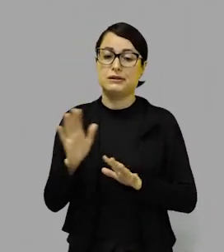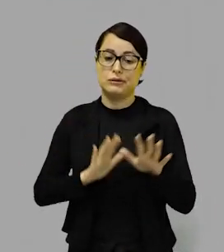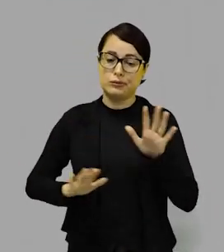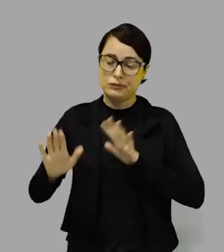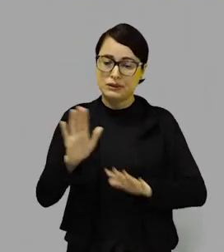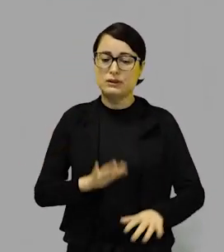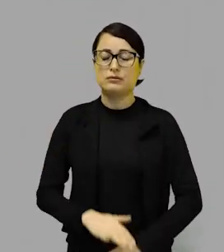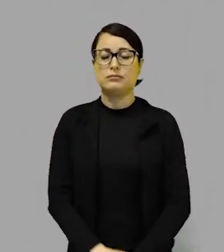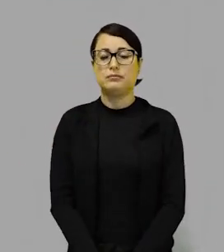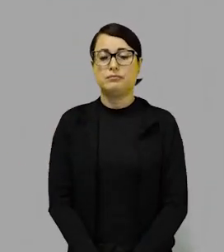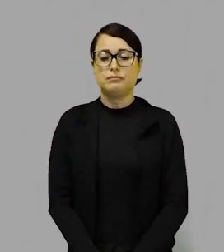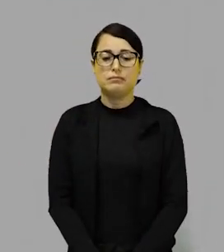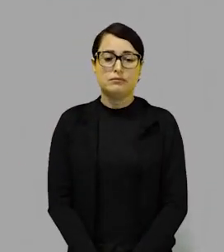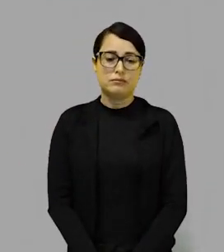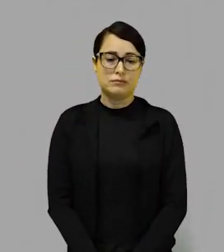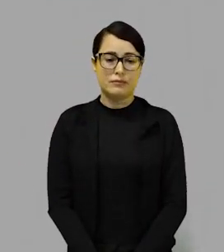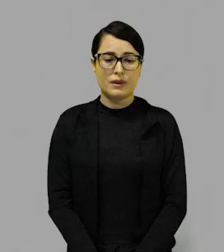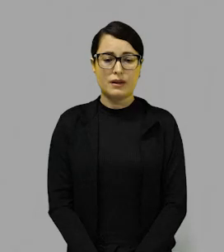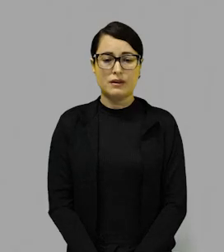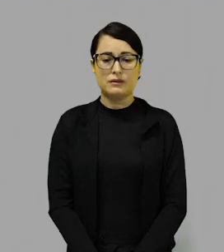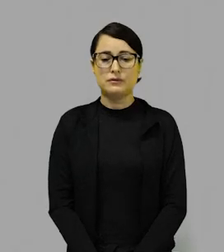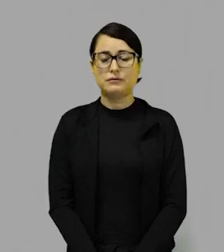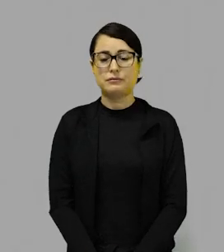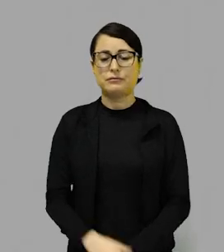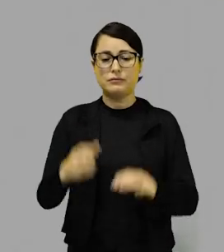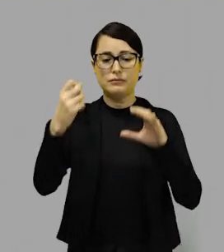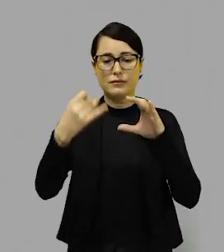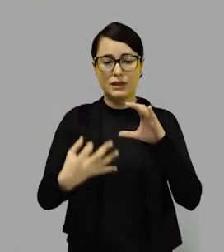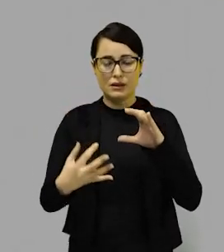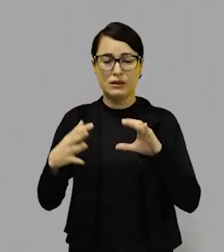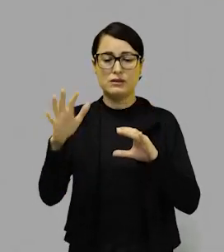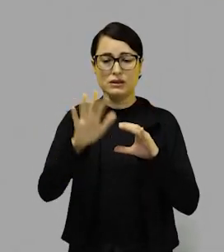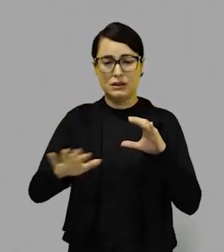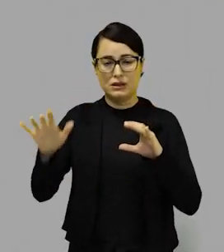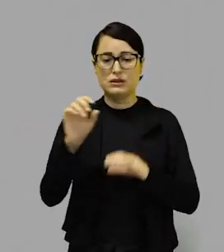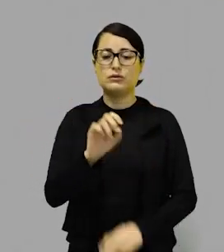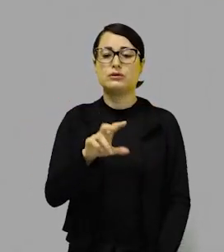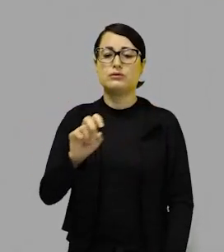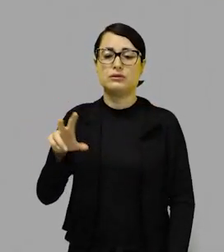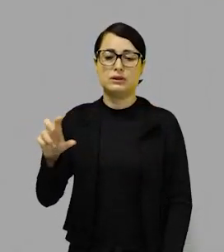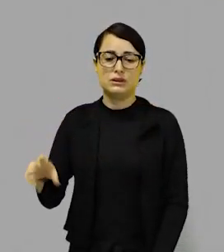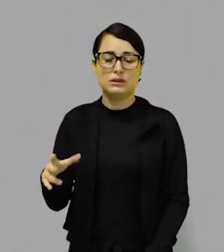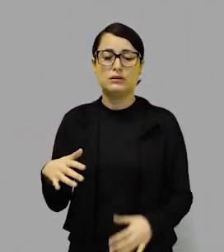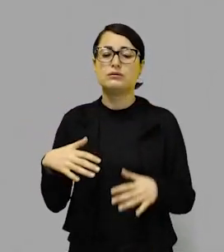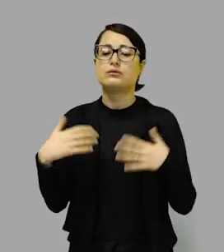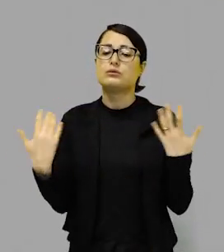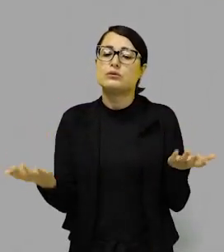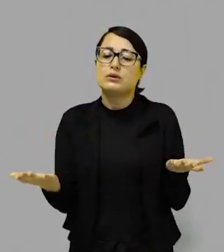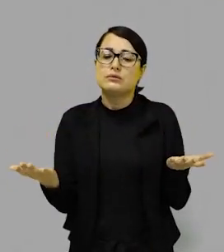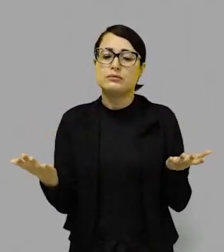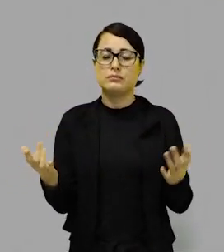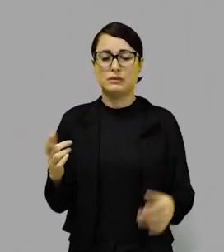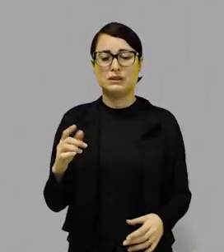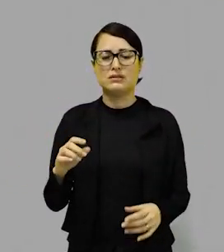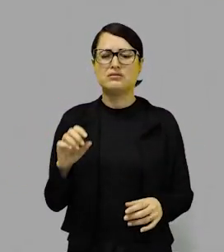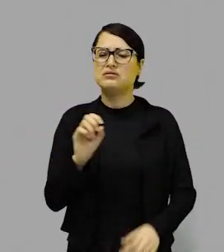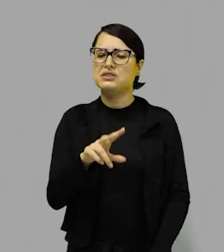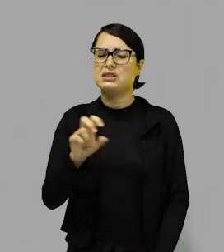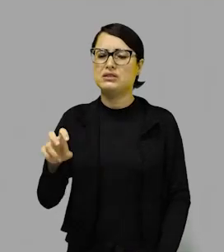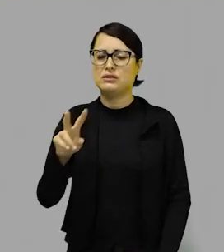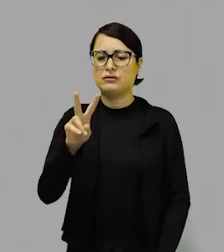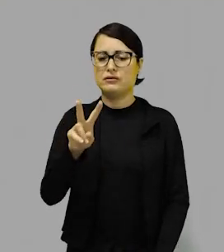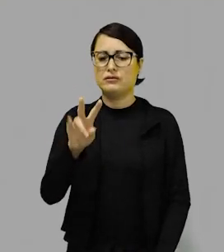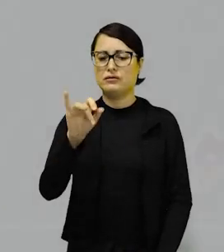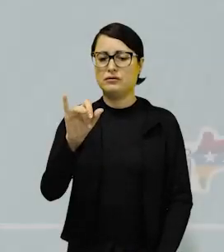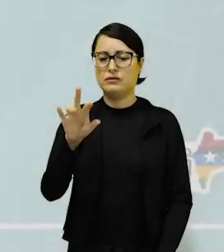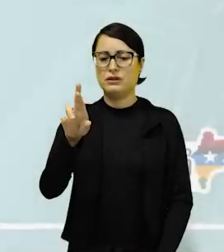Então, quais são as características dos vírus, né? Por que a gente chama vírus? O que significa essa